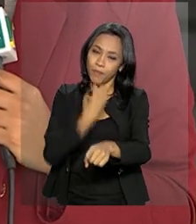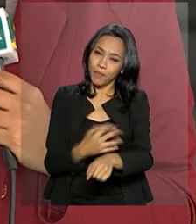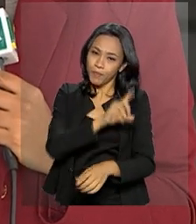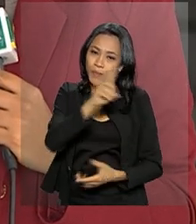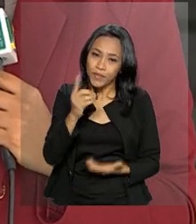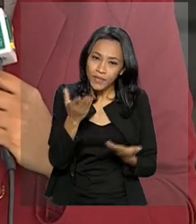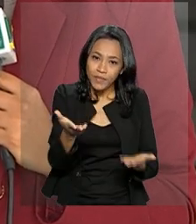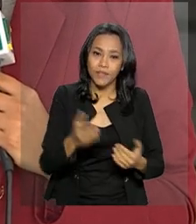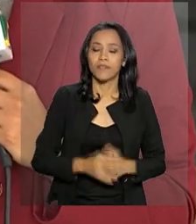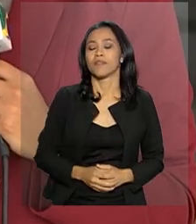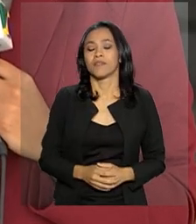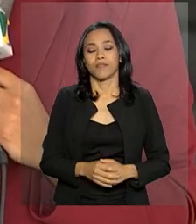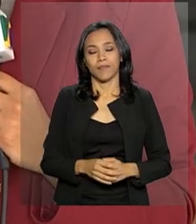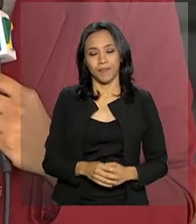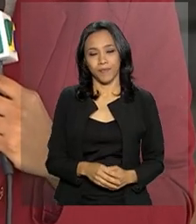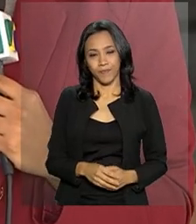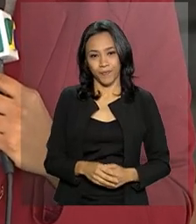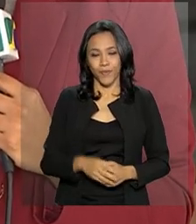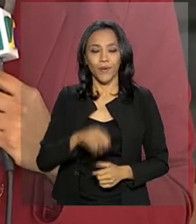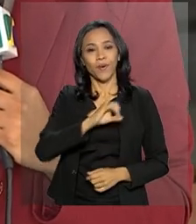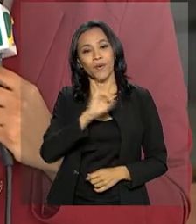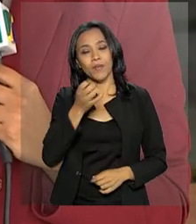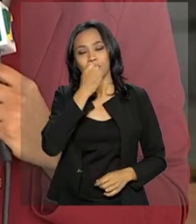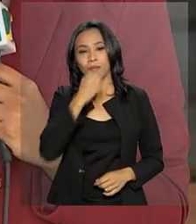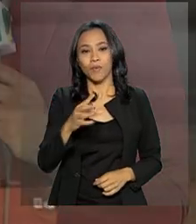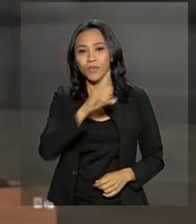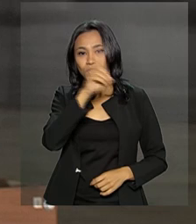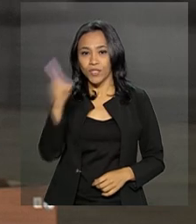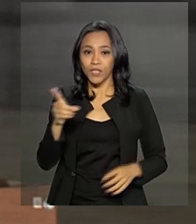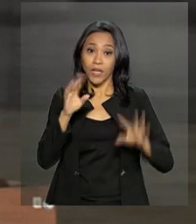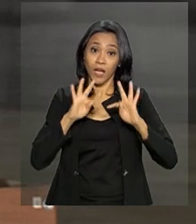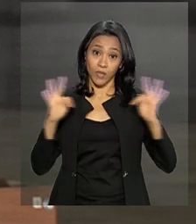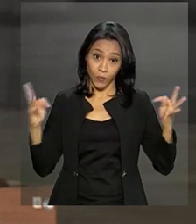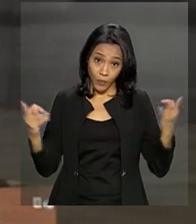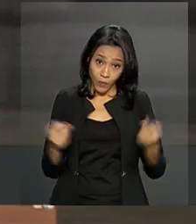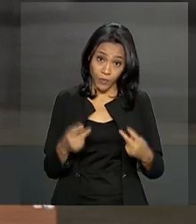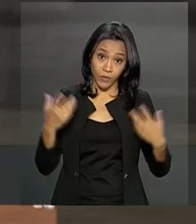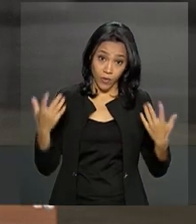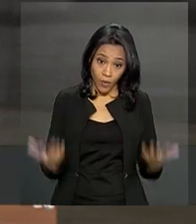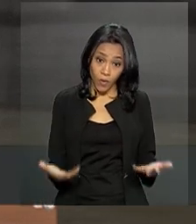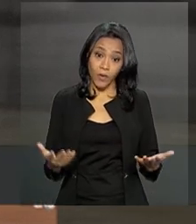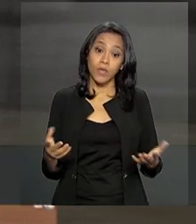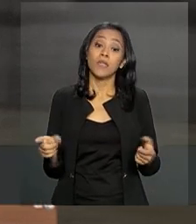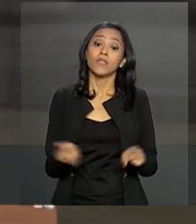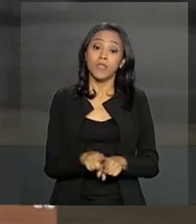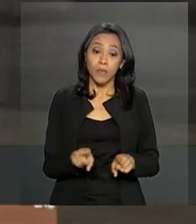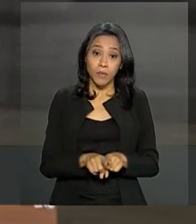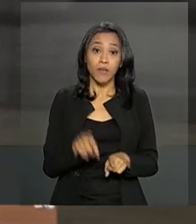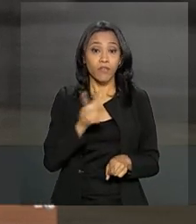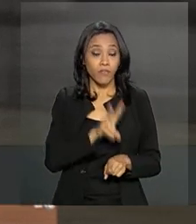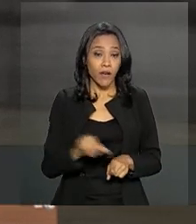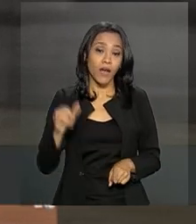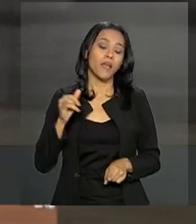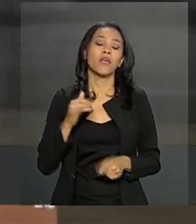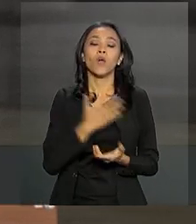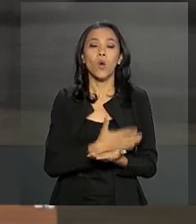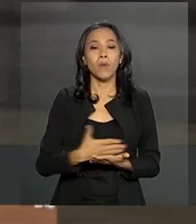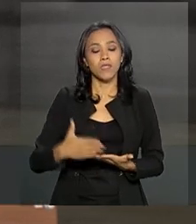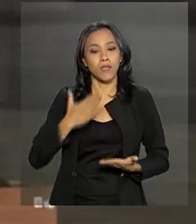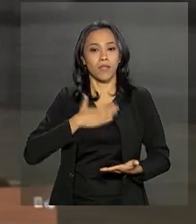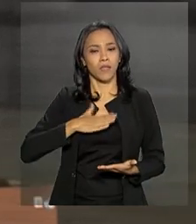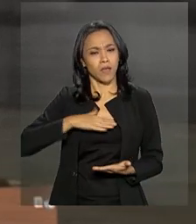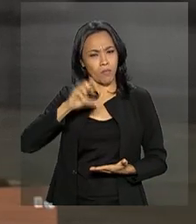dia, Gabriela. Olá, Luciana, bom dia, um bom dia a todos. Olha, também vai começar logo mais aqui